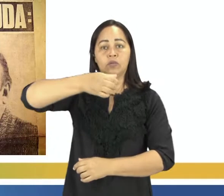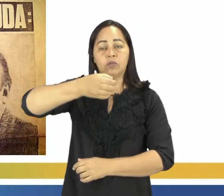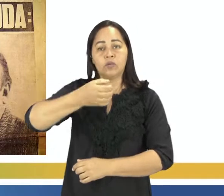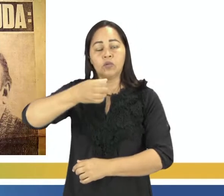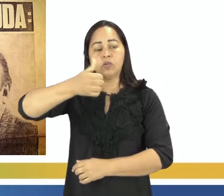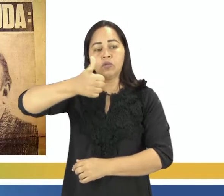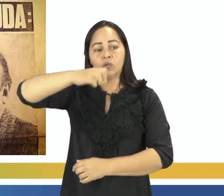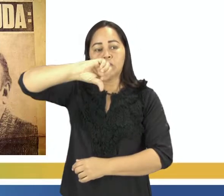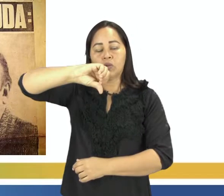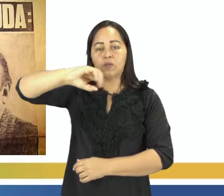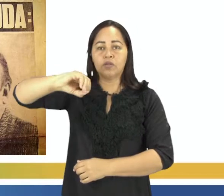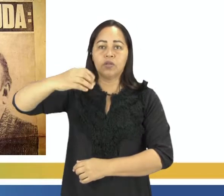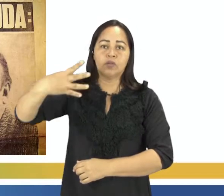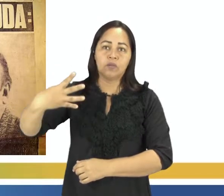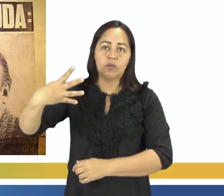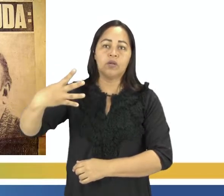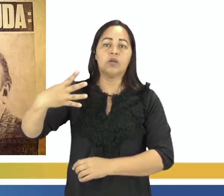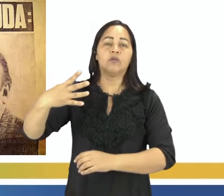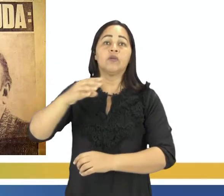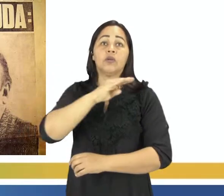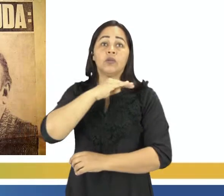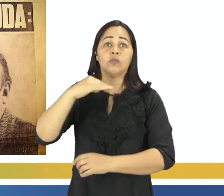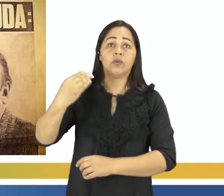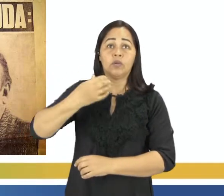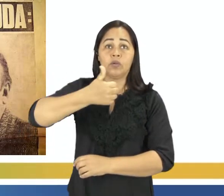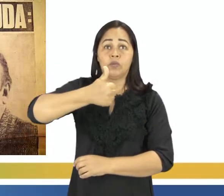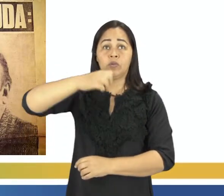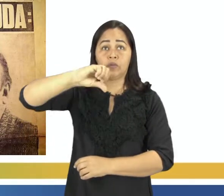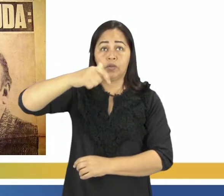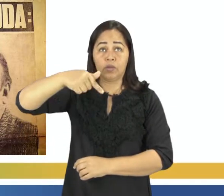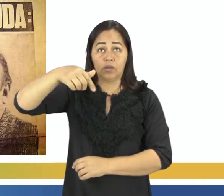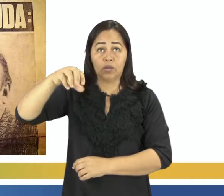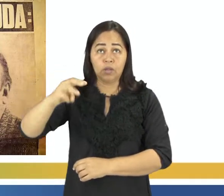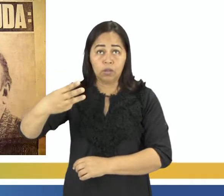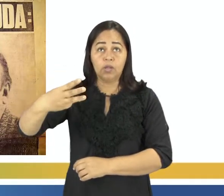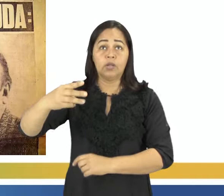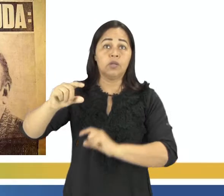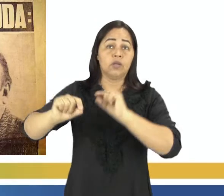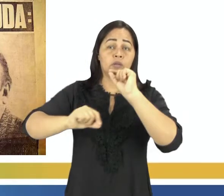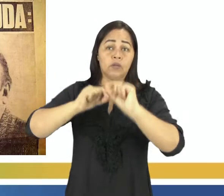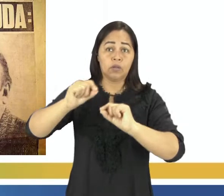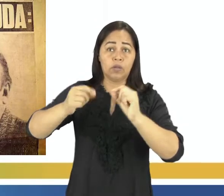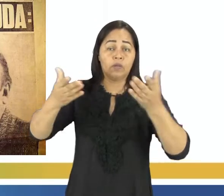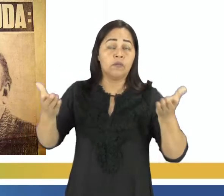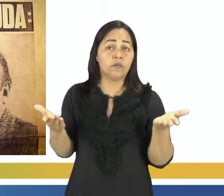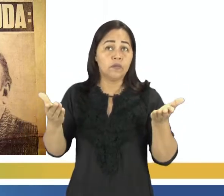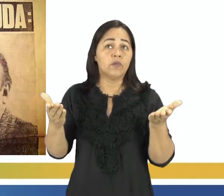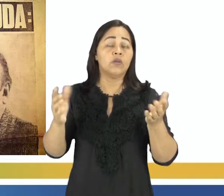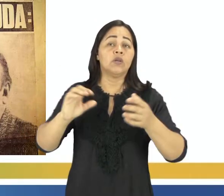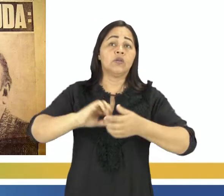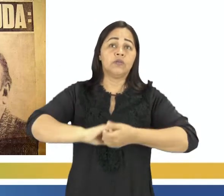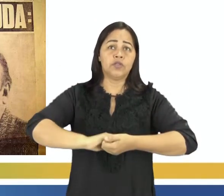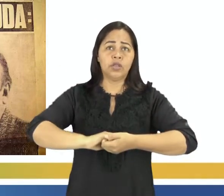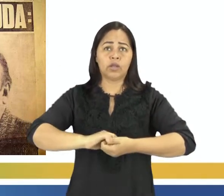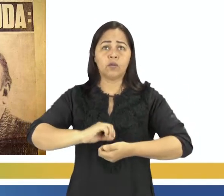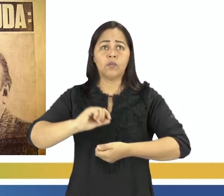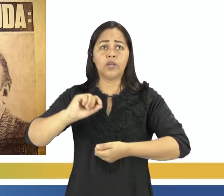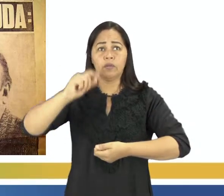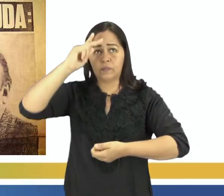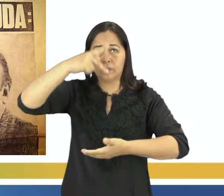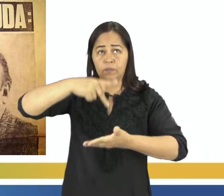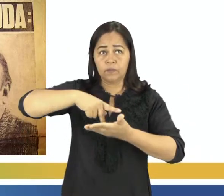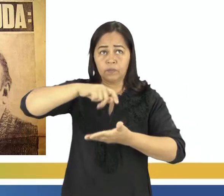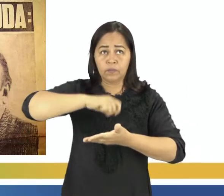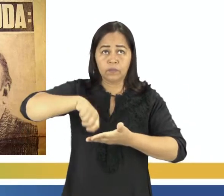faleceu em 1973, foi um poeta chileno considerado um dos mais importantes escritores em língua espanhola